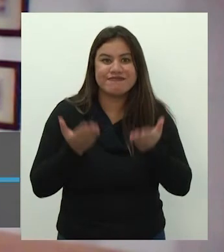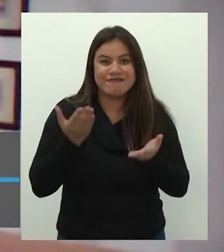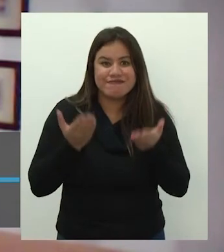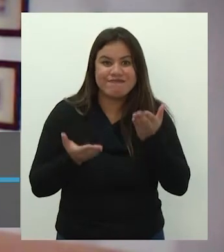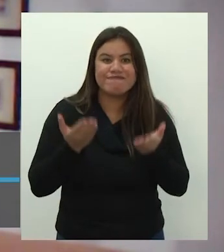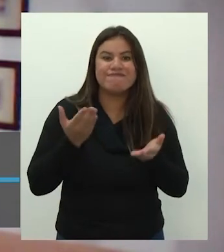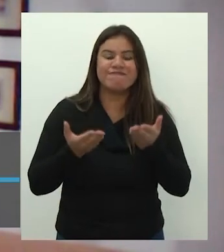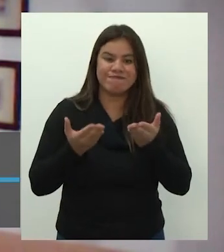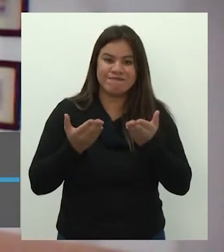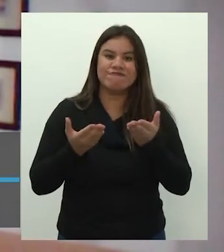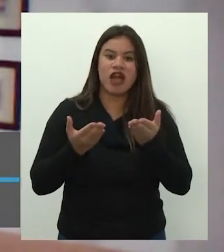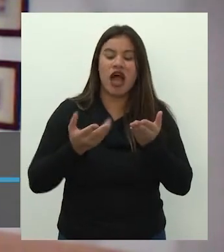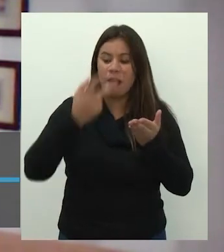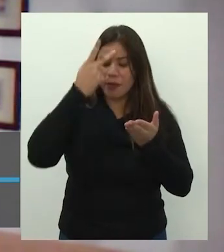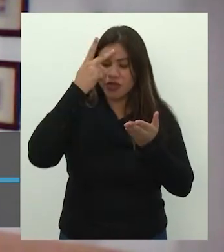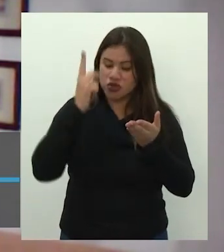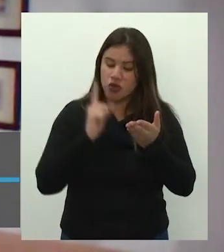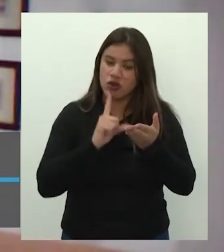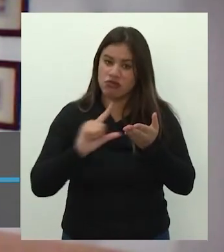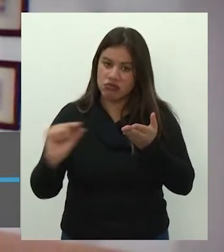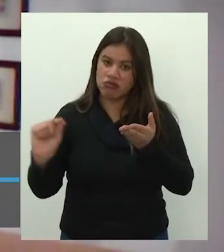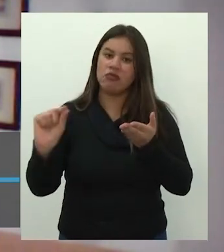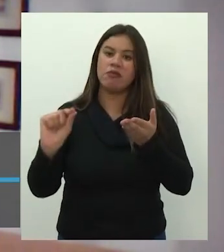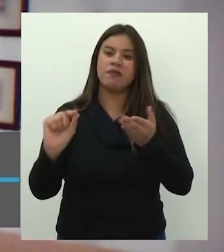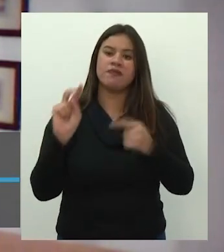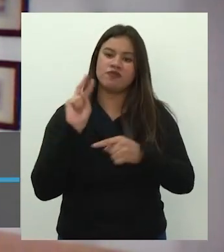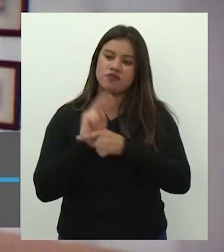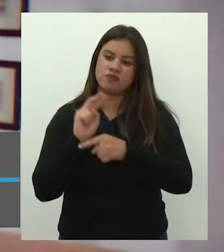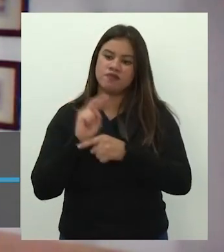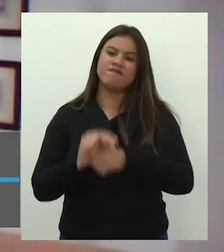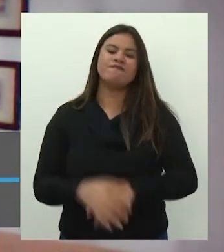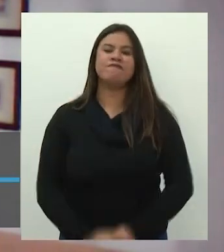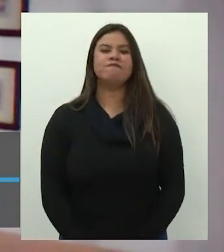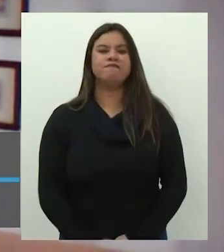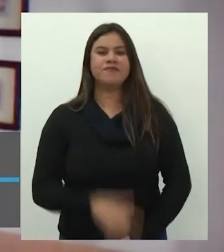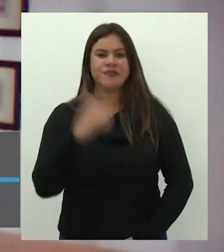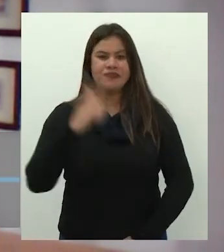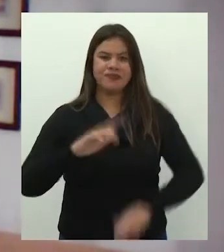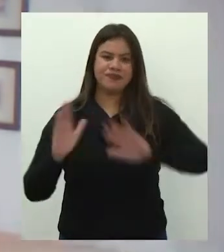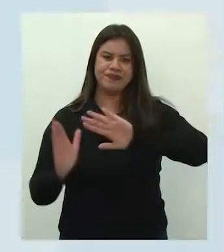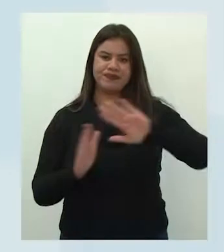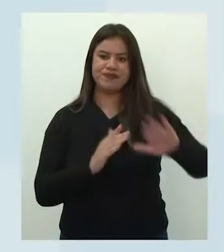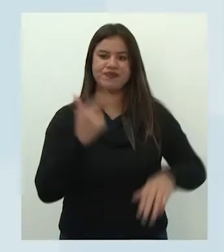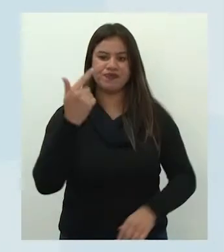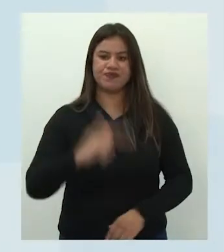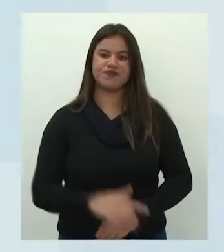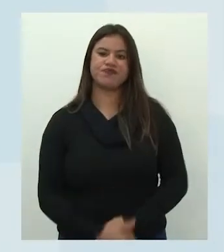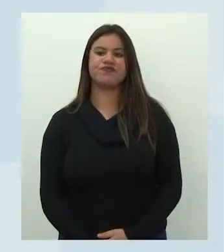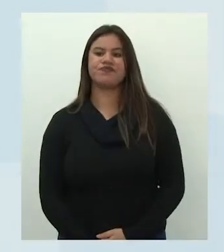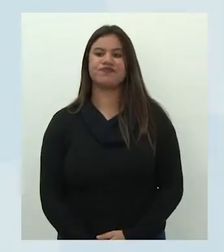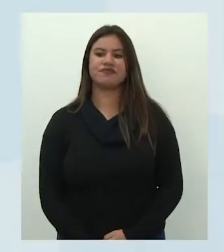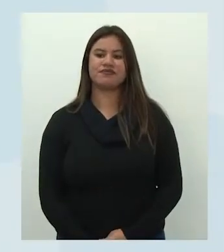fazer a pessoa continuar saindo protegida. Próximo, por favor.